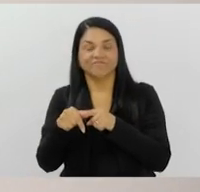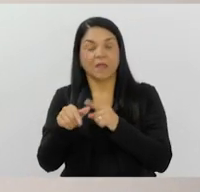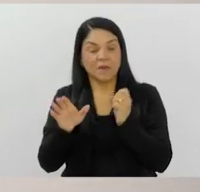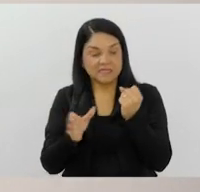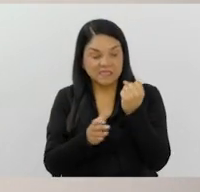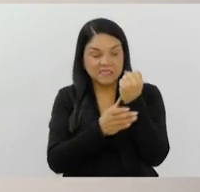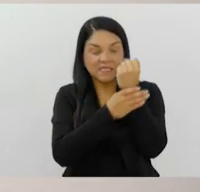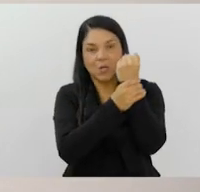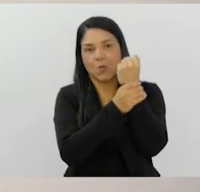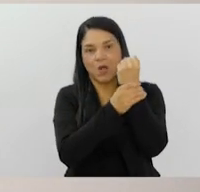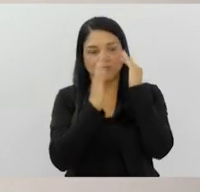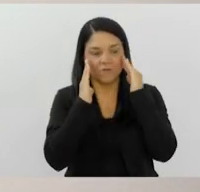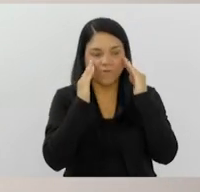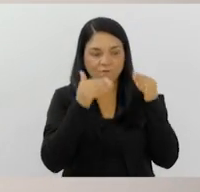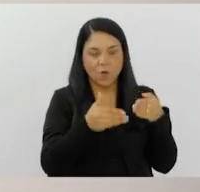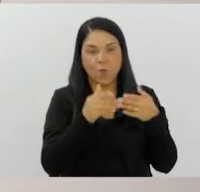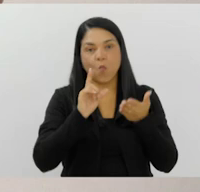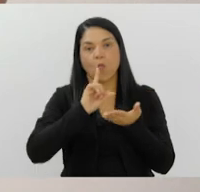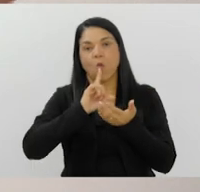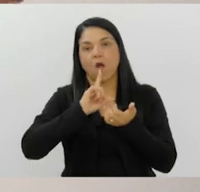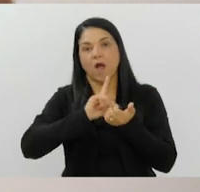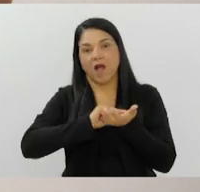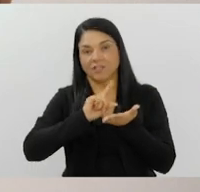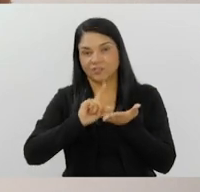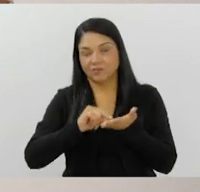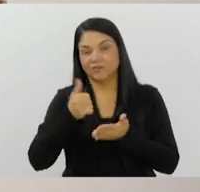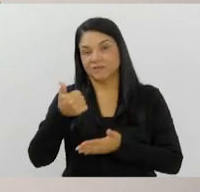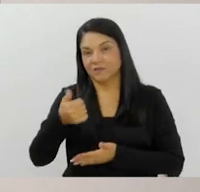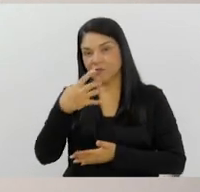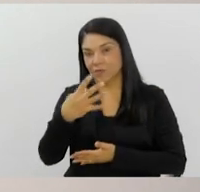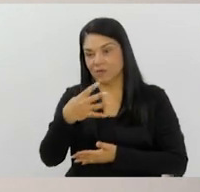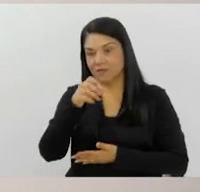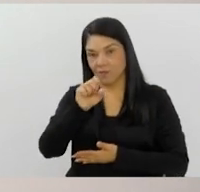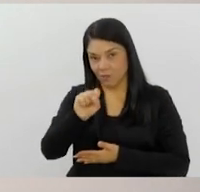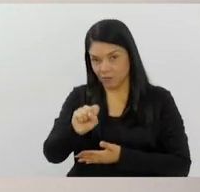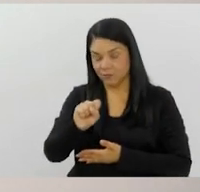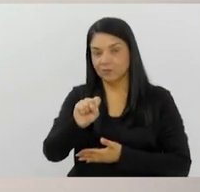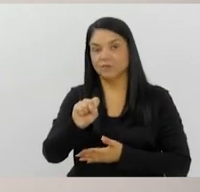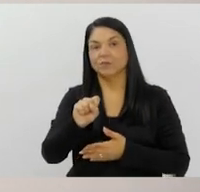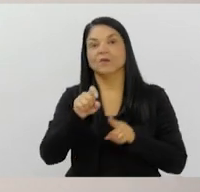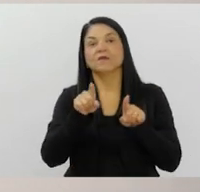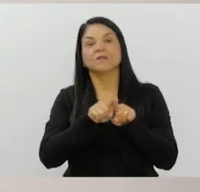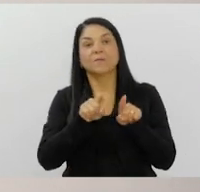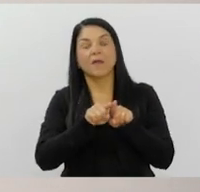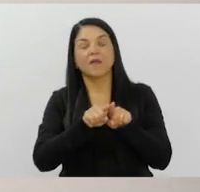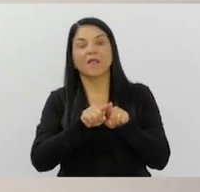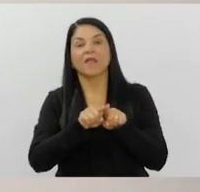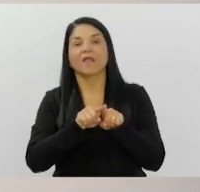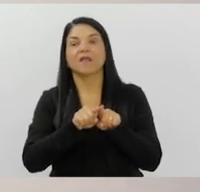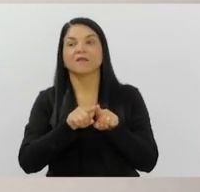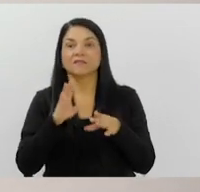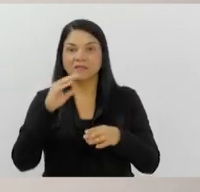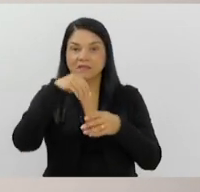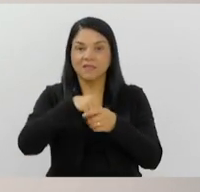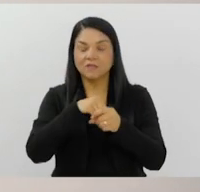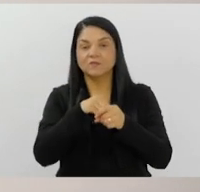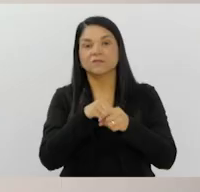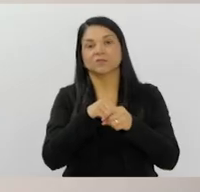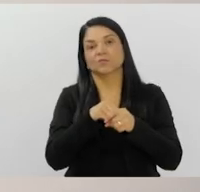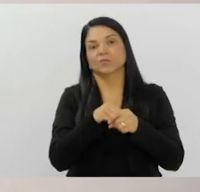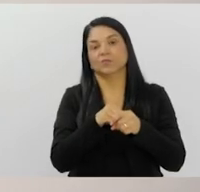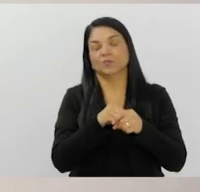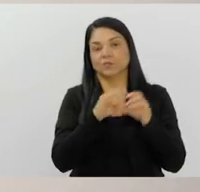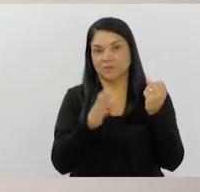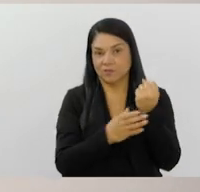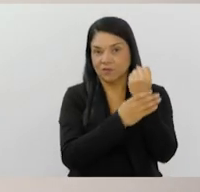segurança o artigo 148 da lei geral do esporte está dentro da sessão de segurança como a gente adota como